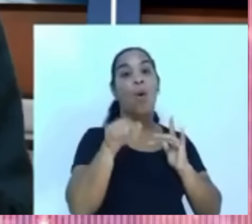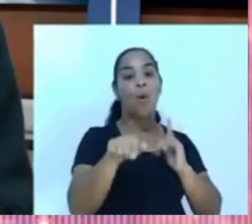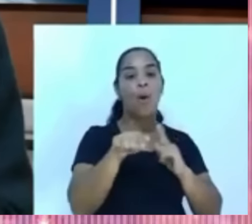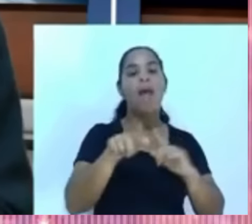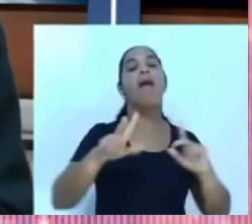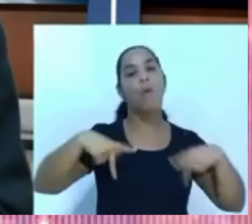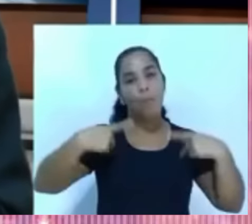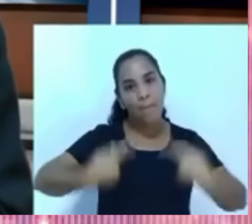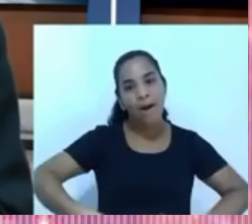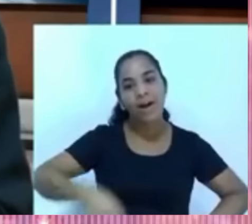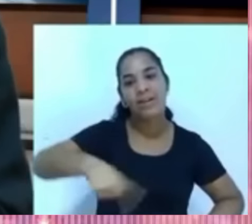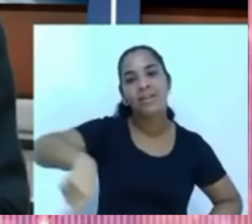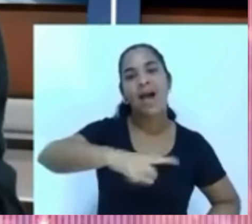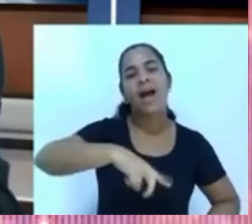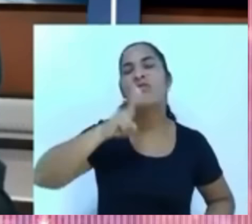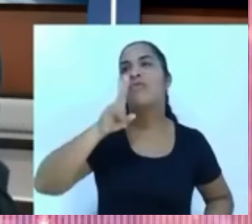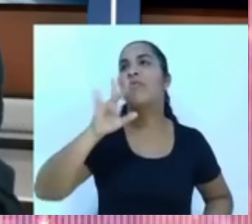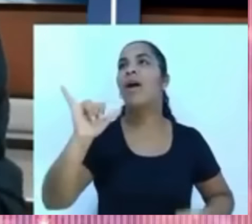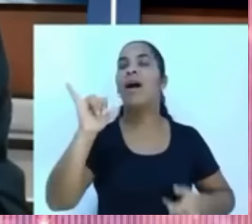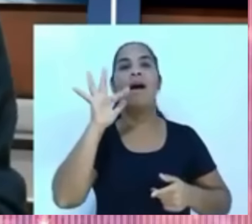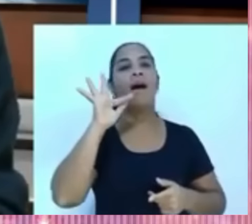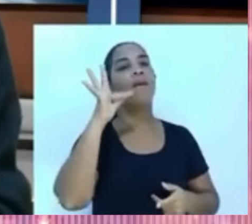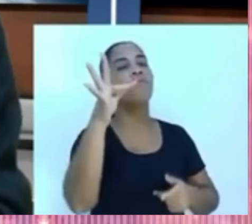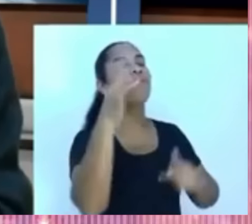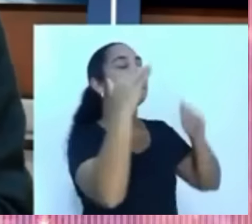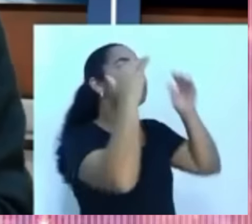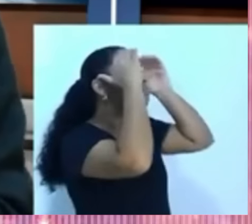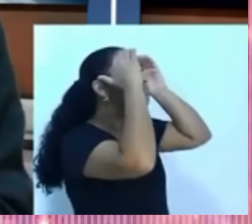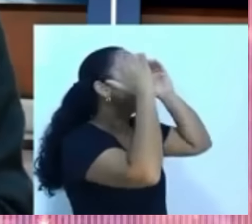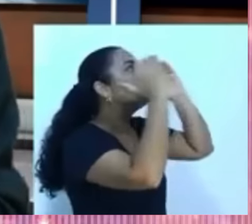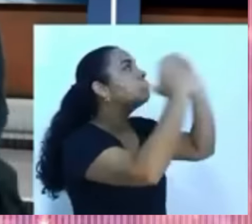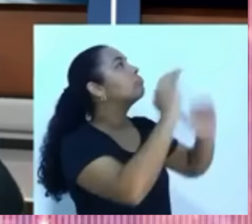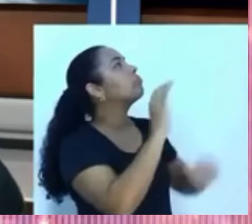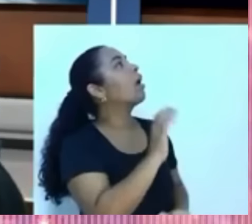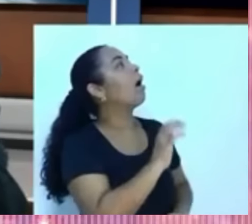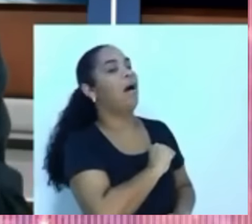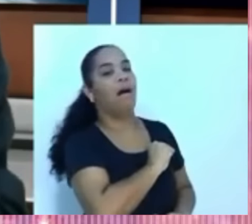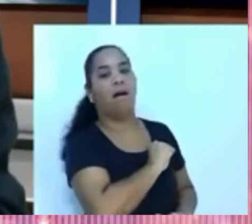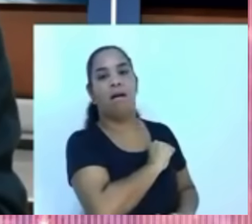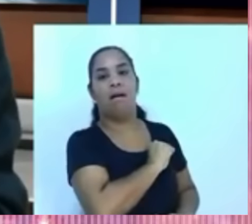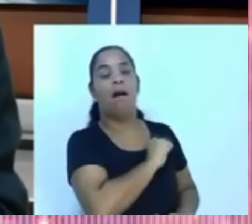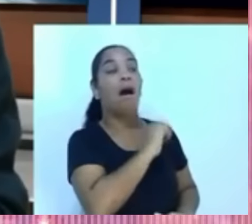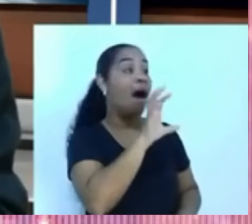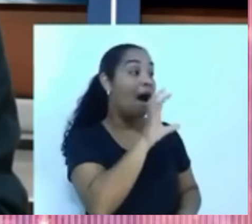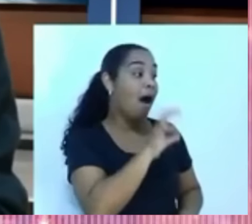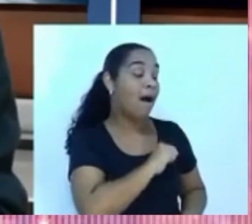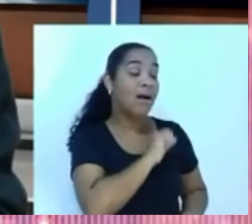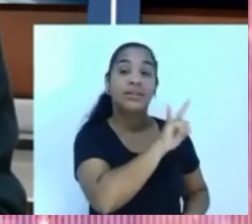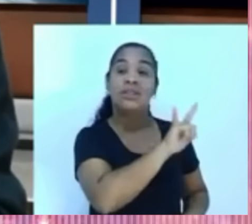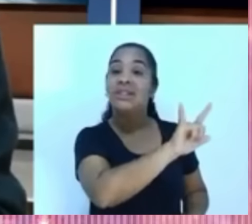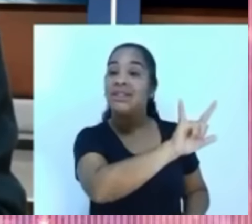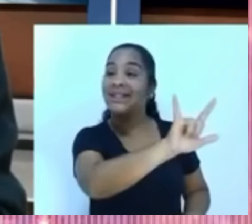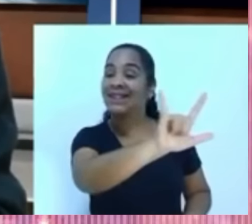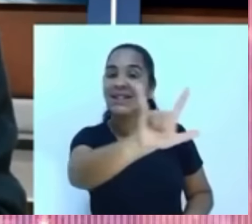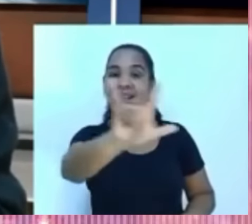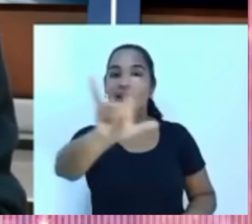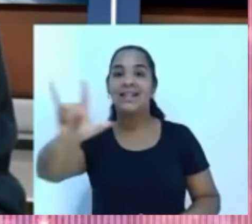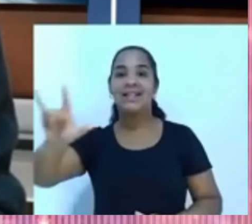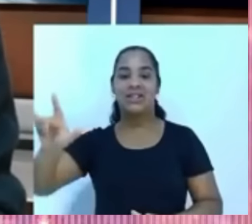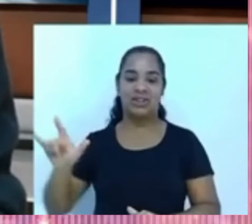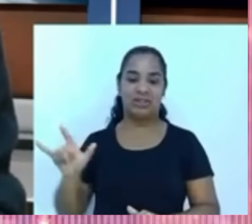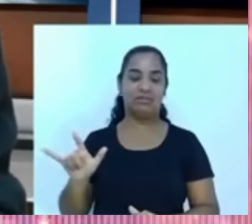amará a Deus acima de quaisquer conjunturas amará o seu próximo na dimensão